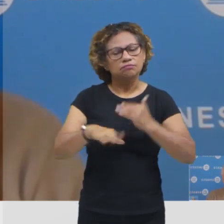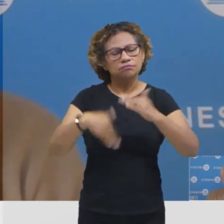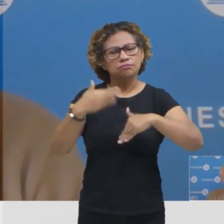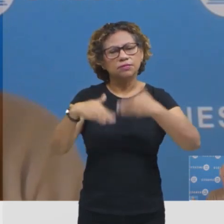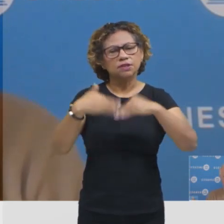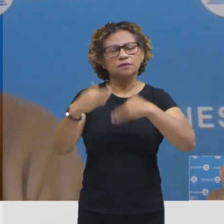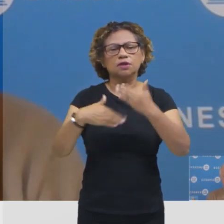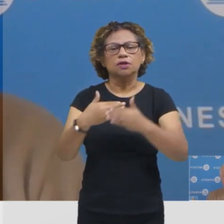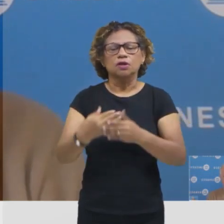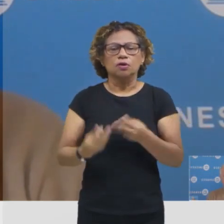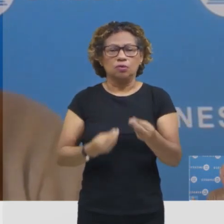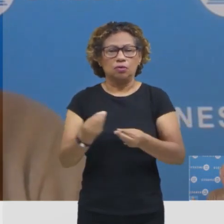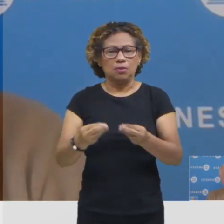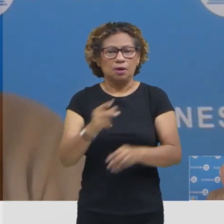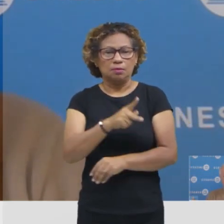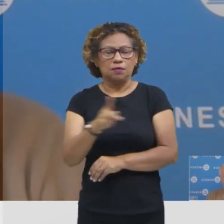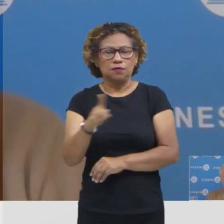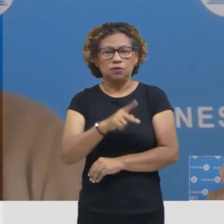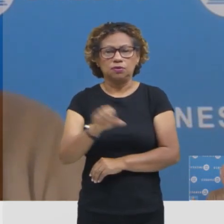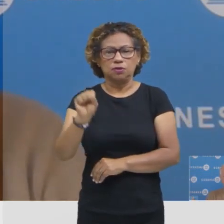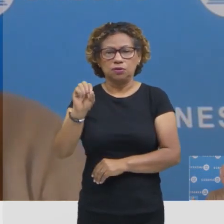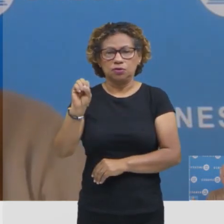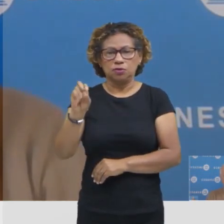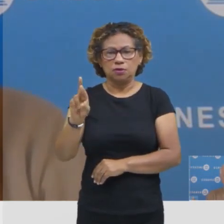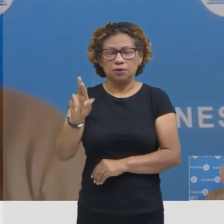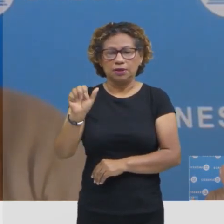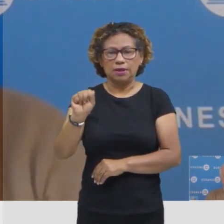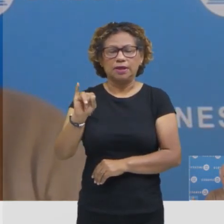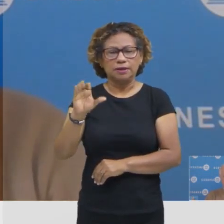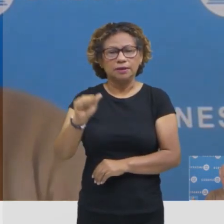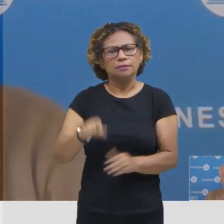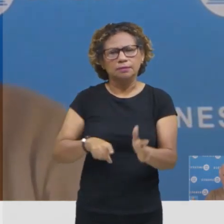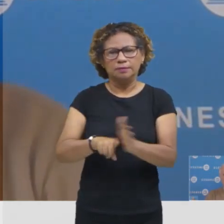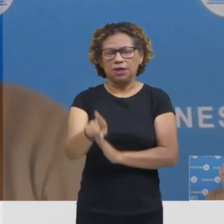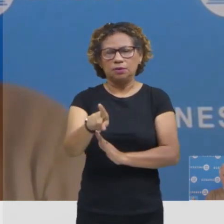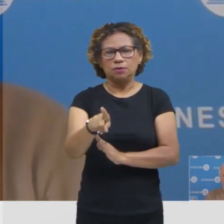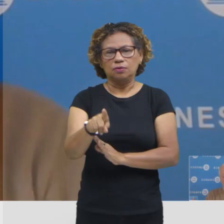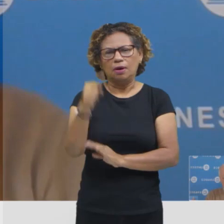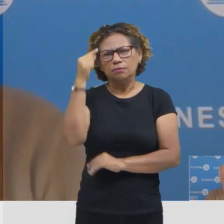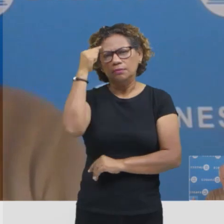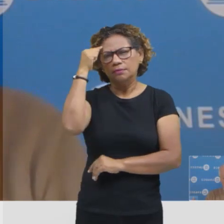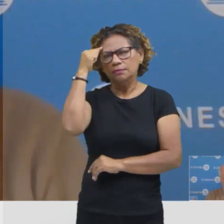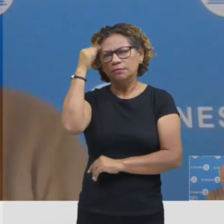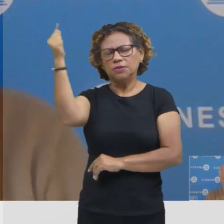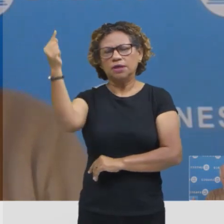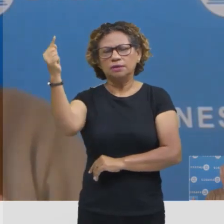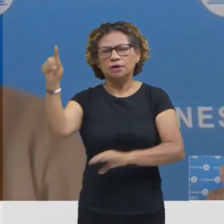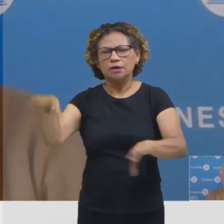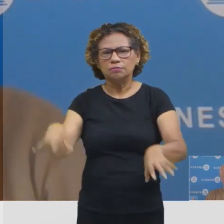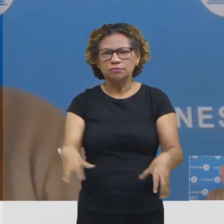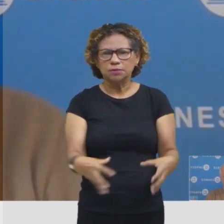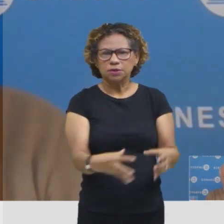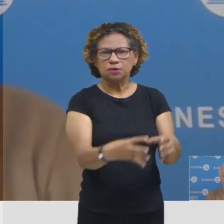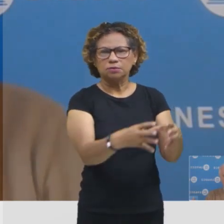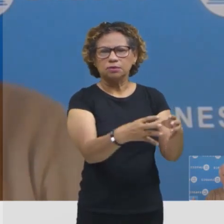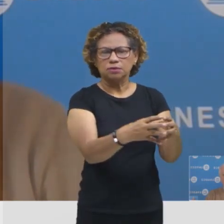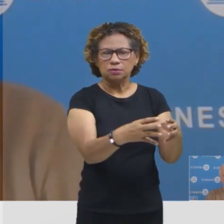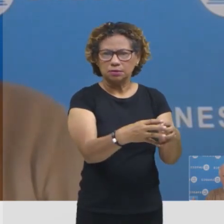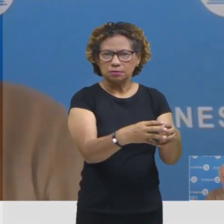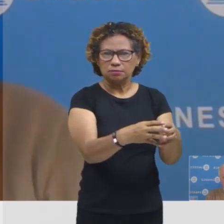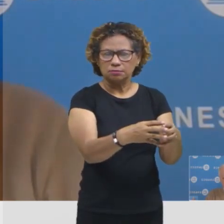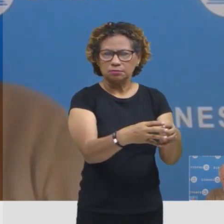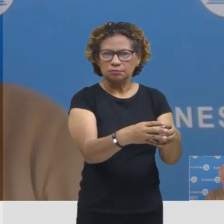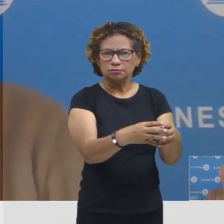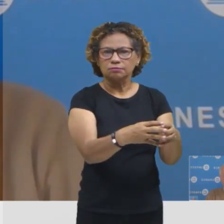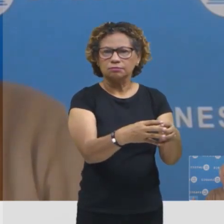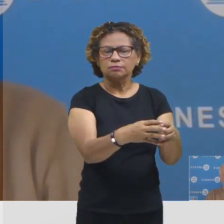a professora Soraya dizia na sua pergunta, uma ideia de coletivo docente, no fundo um